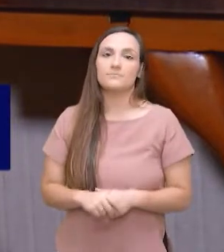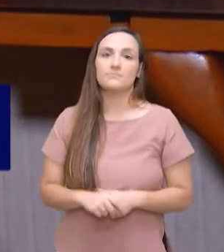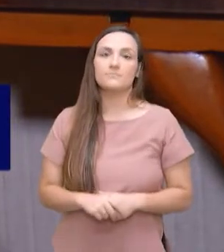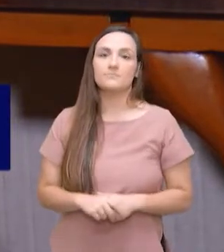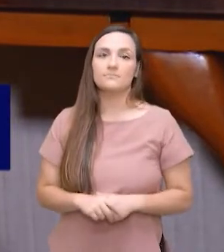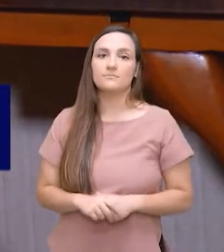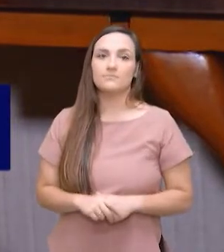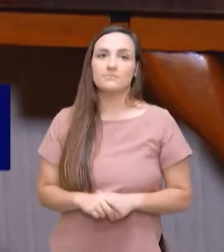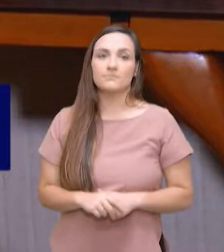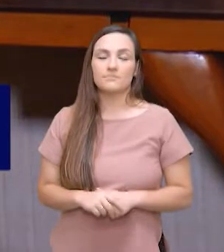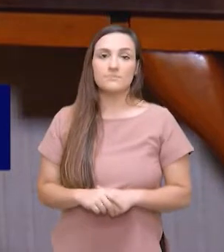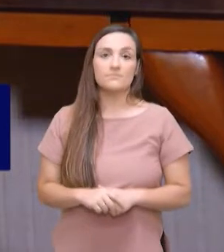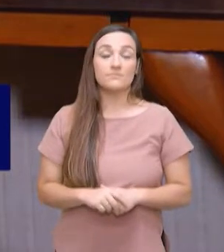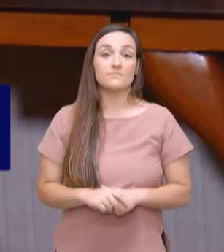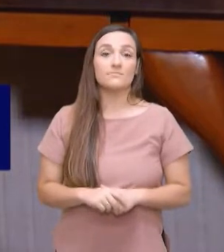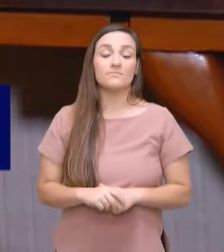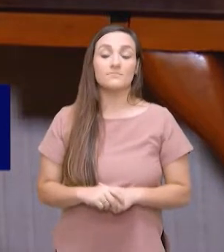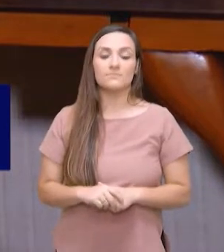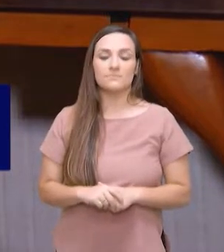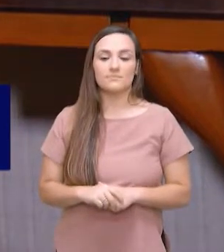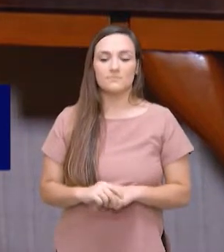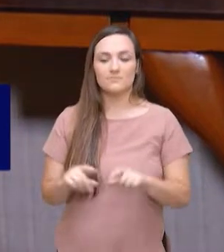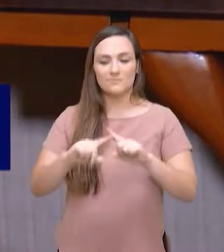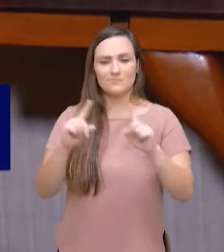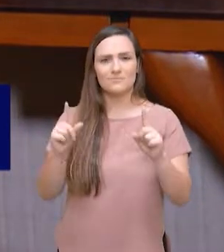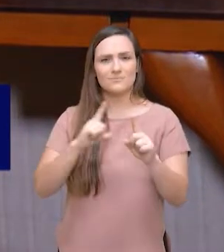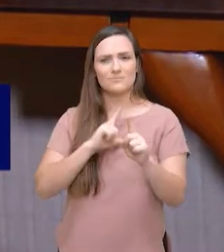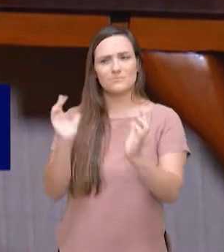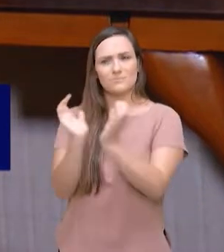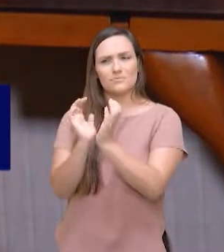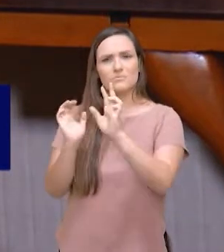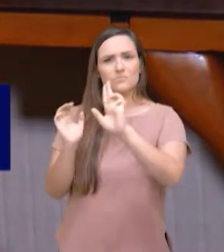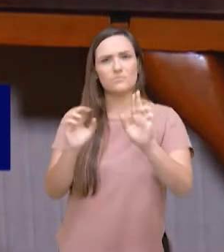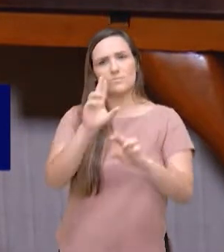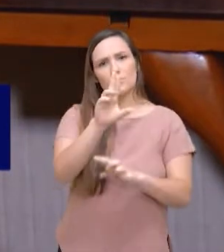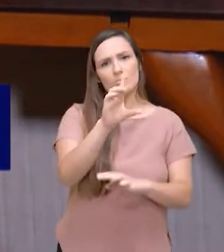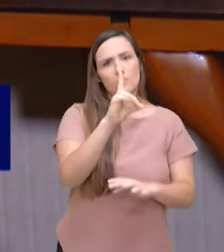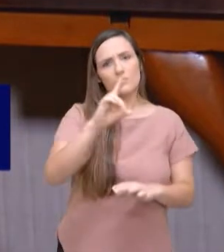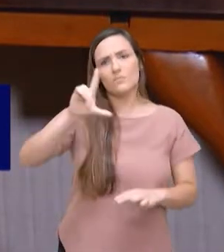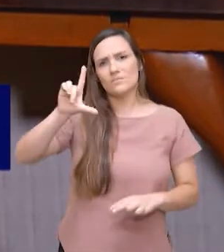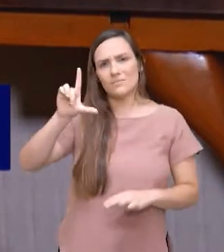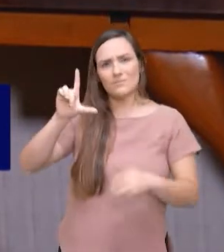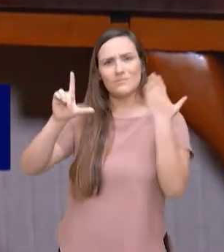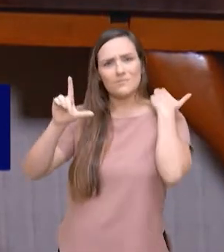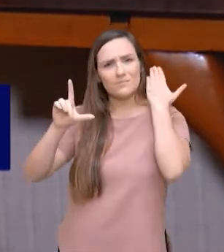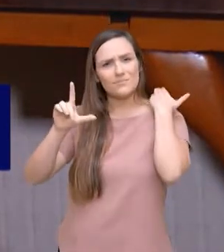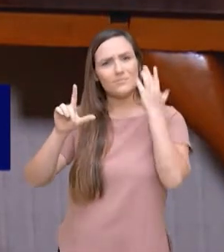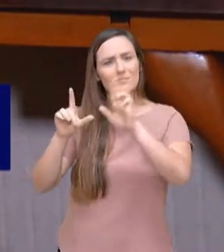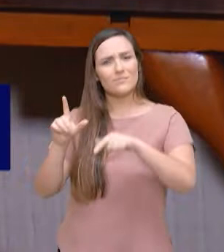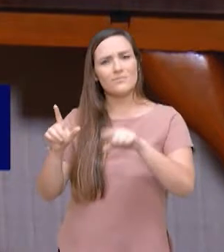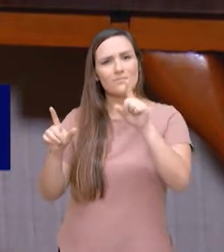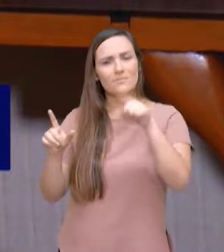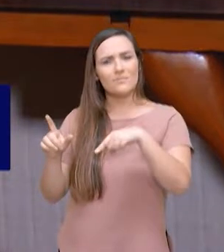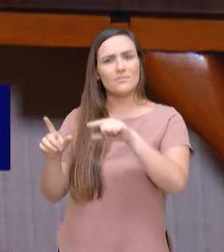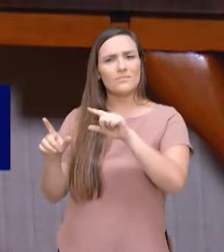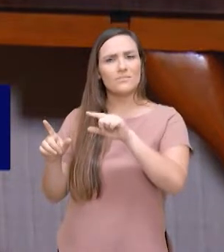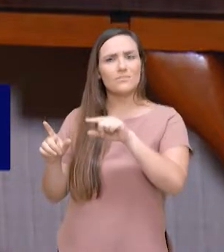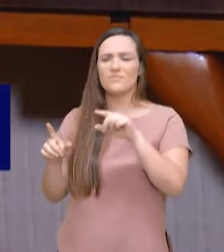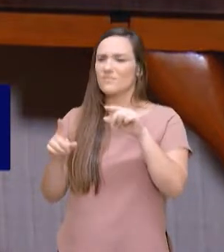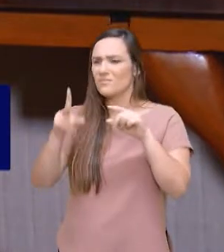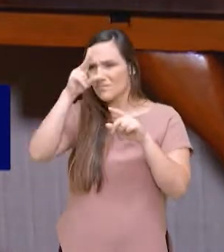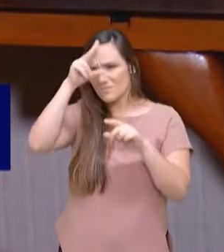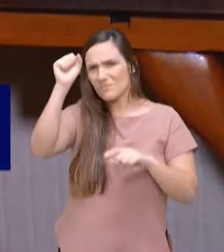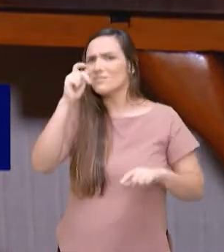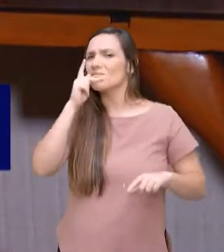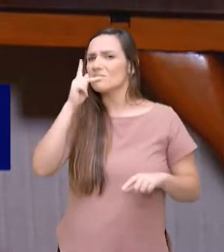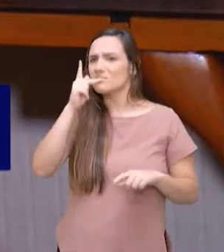baseado no grupo da UDN, que naquela época era muito